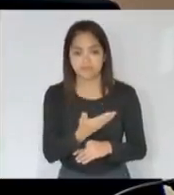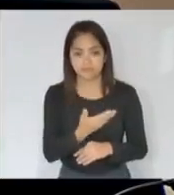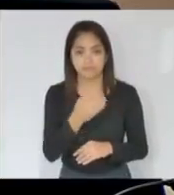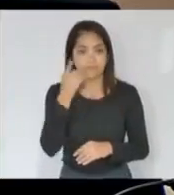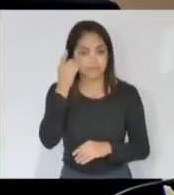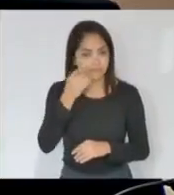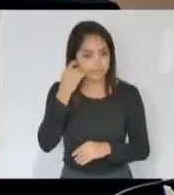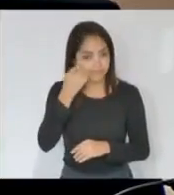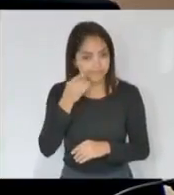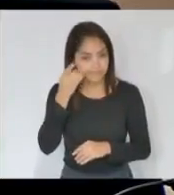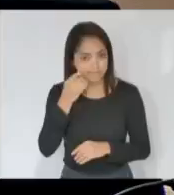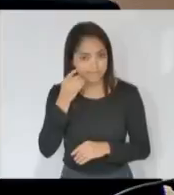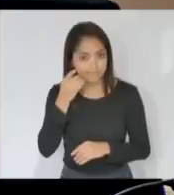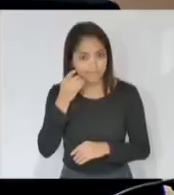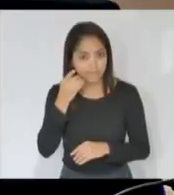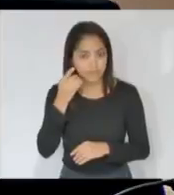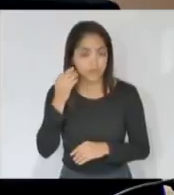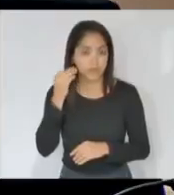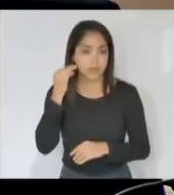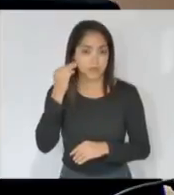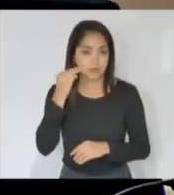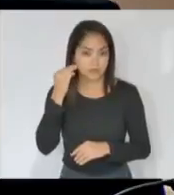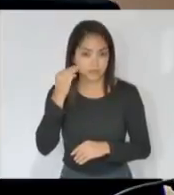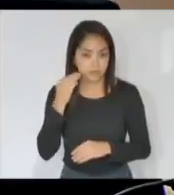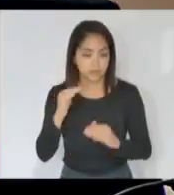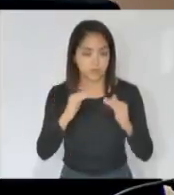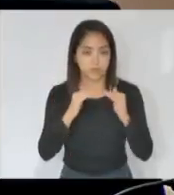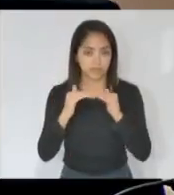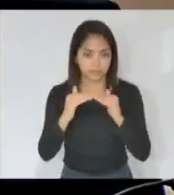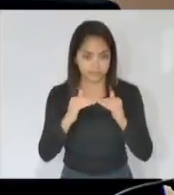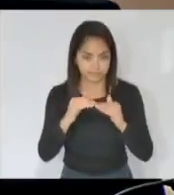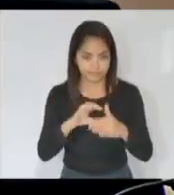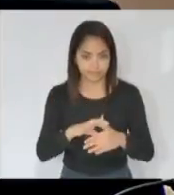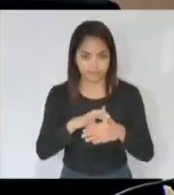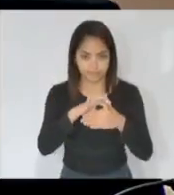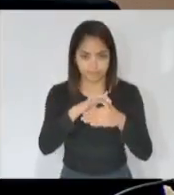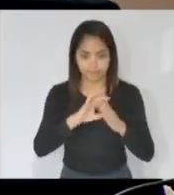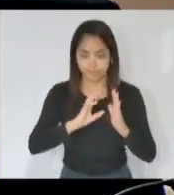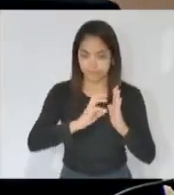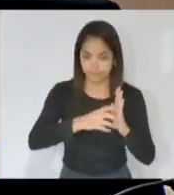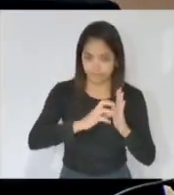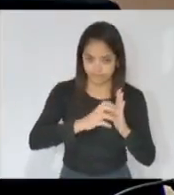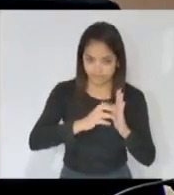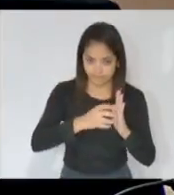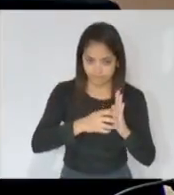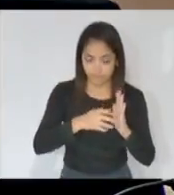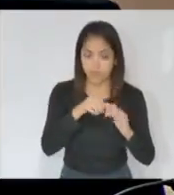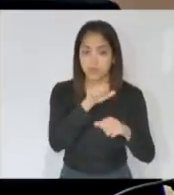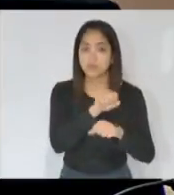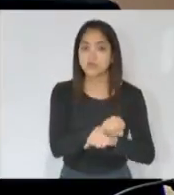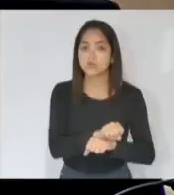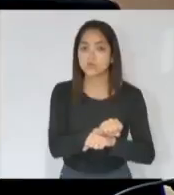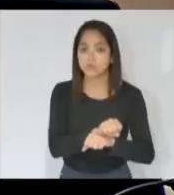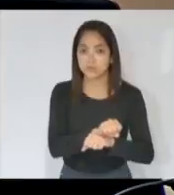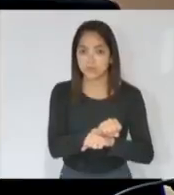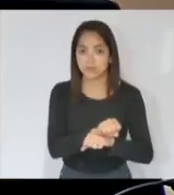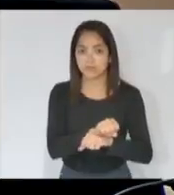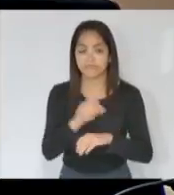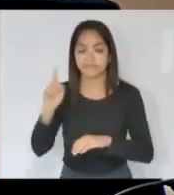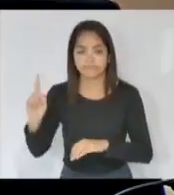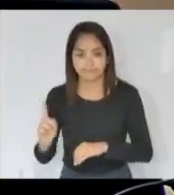deputado Márcio Machado, com aquiescência dos líderes dos partidos, suspendeu a sessão a fim de que a